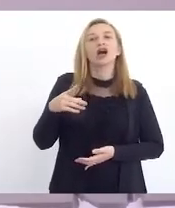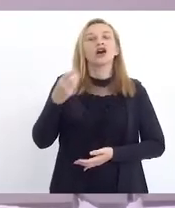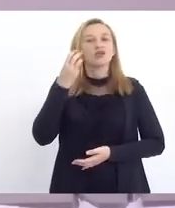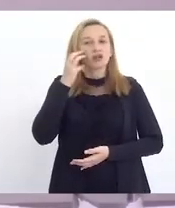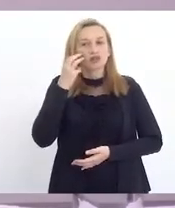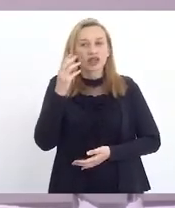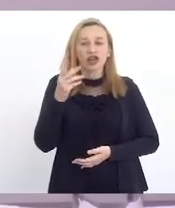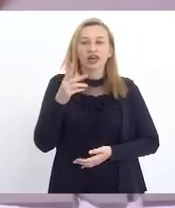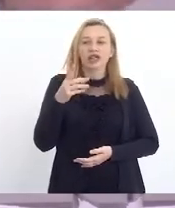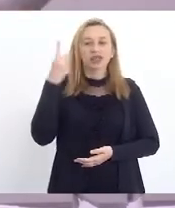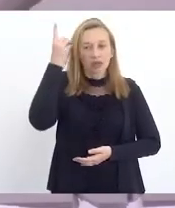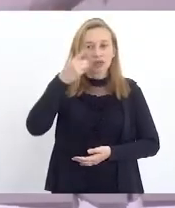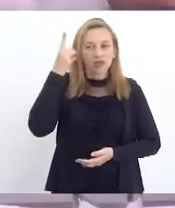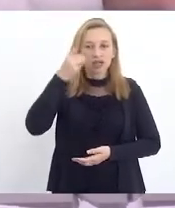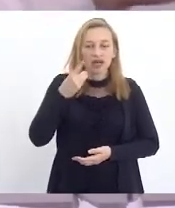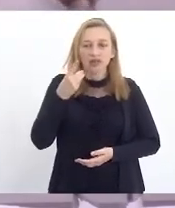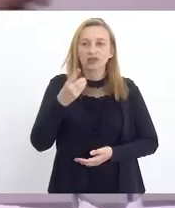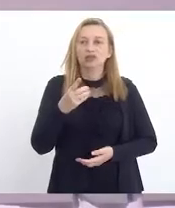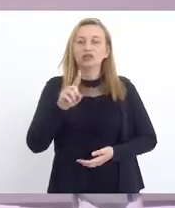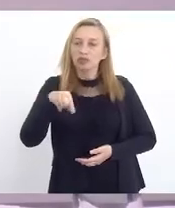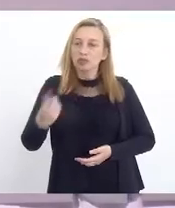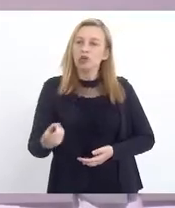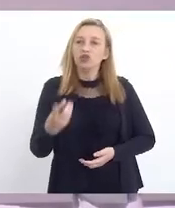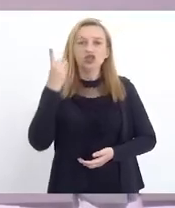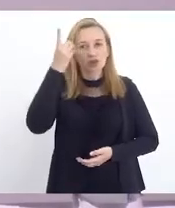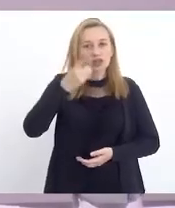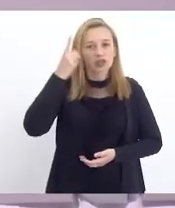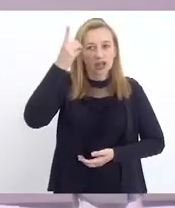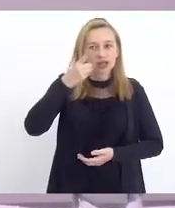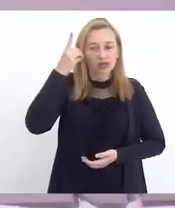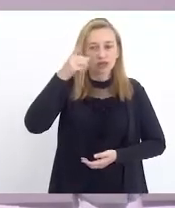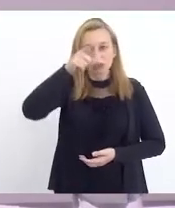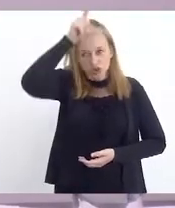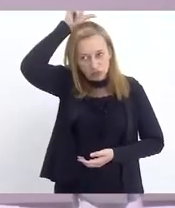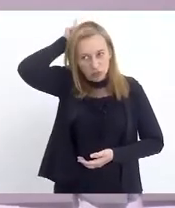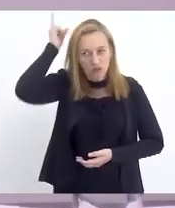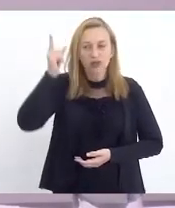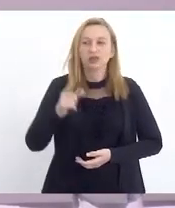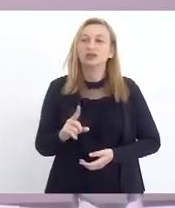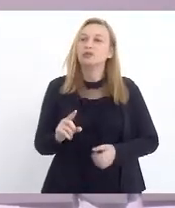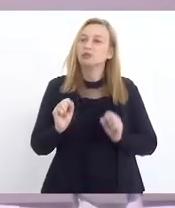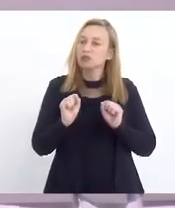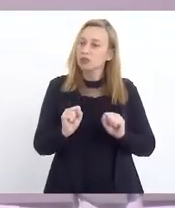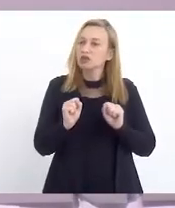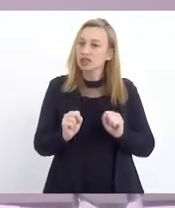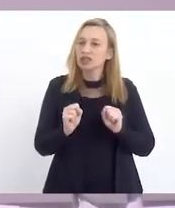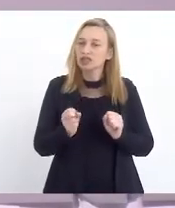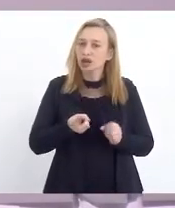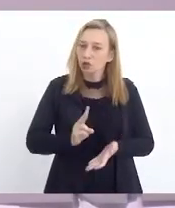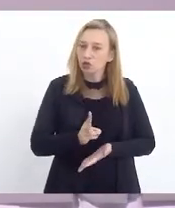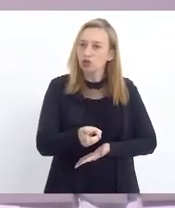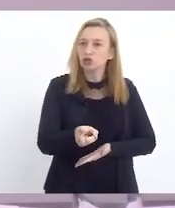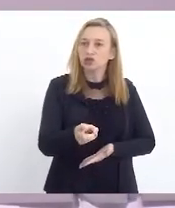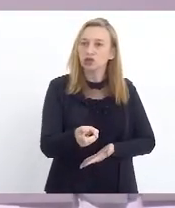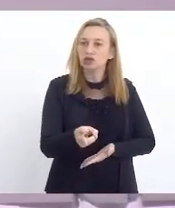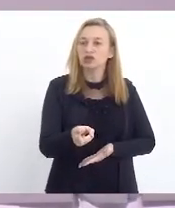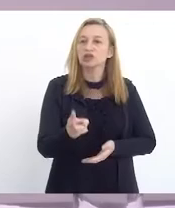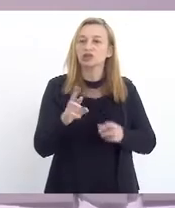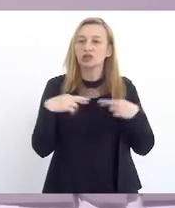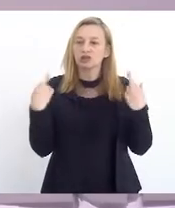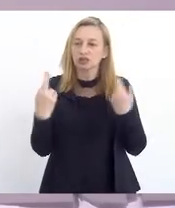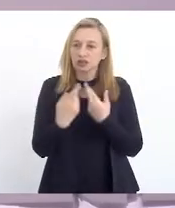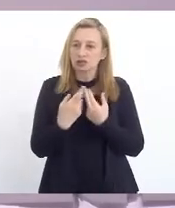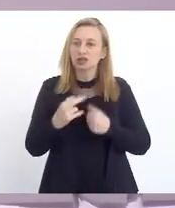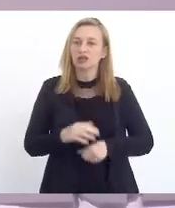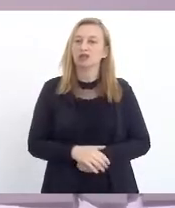Carneiro, depois gostaria de passar a palavra para o deputado Luiz Paulo, para podermos dar continuidade nessa audiência que nós